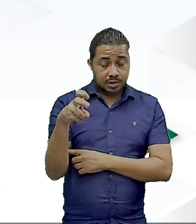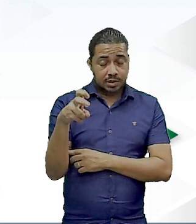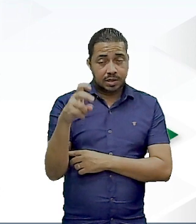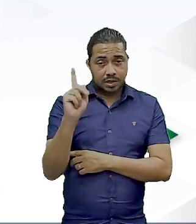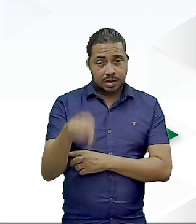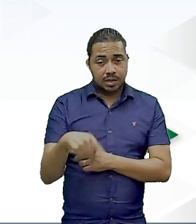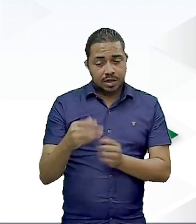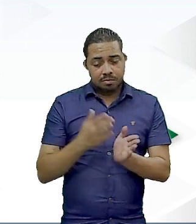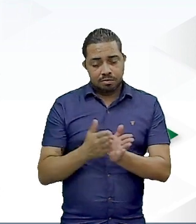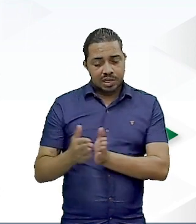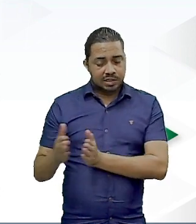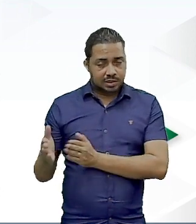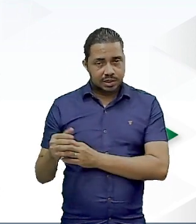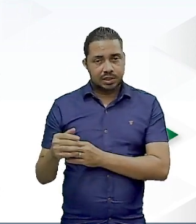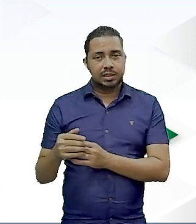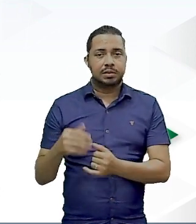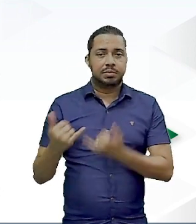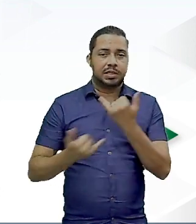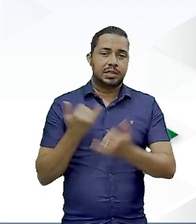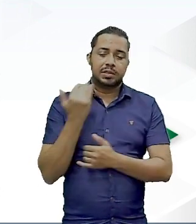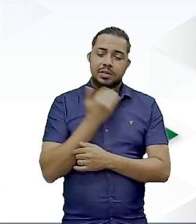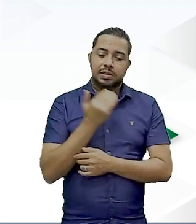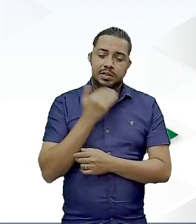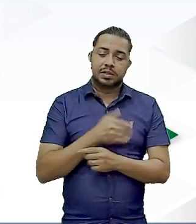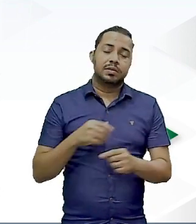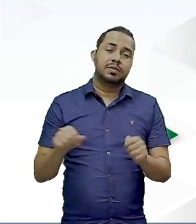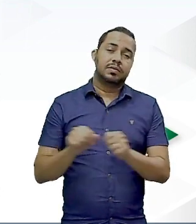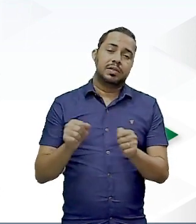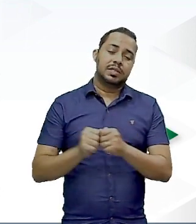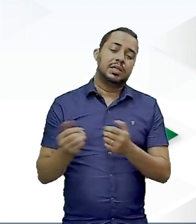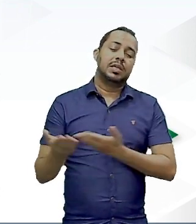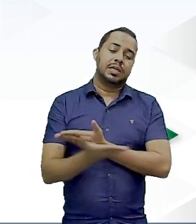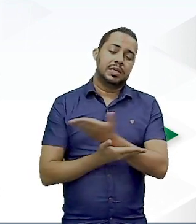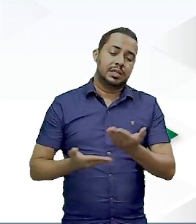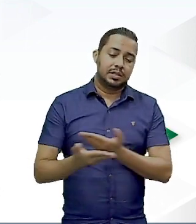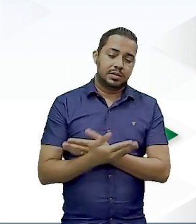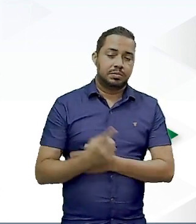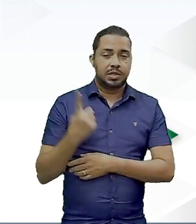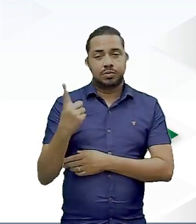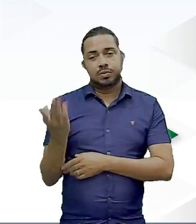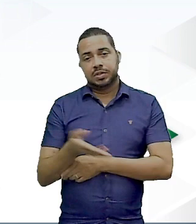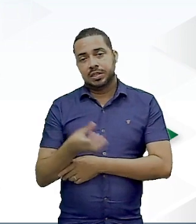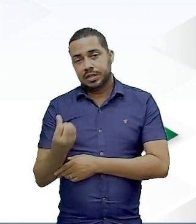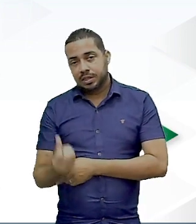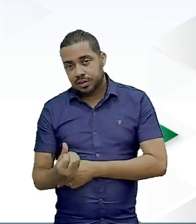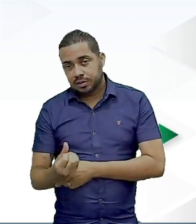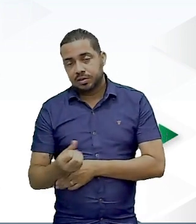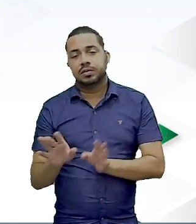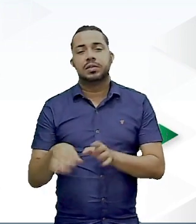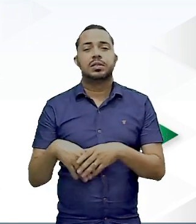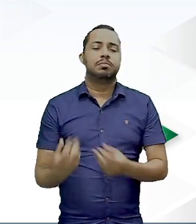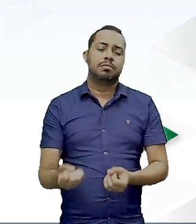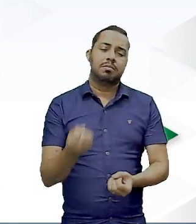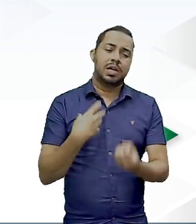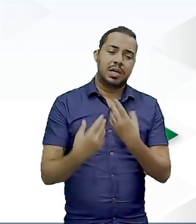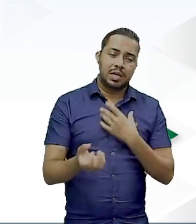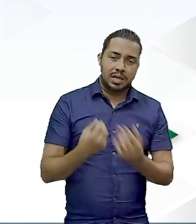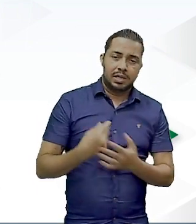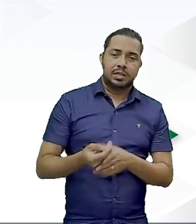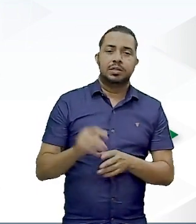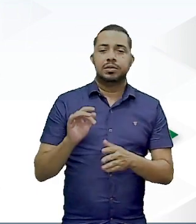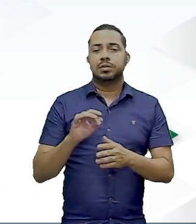a parcela de brinquedos com defeitos, e vai fazer essa relação para 1/6. Fechou? E aí manda pra gente no